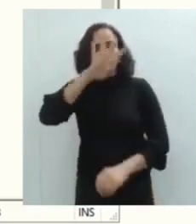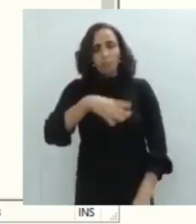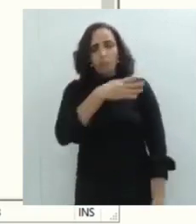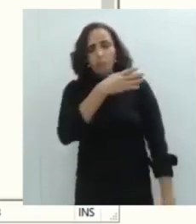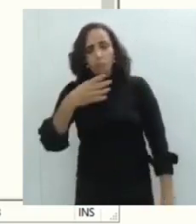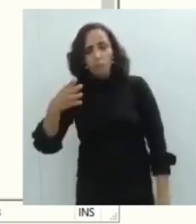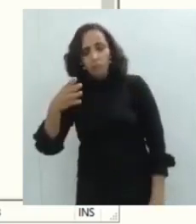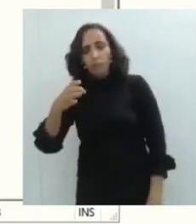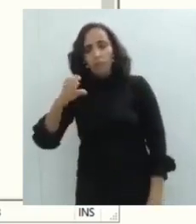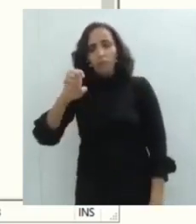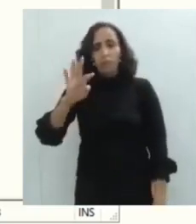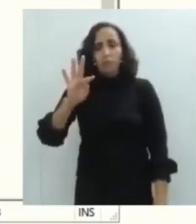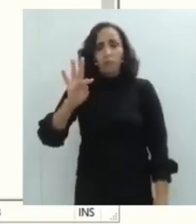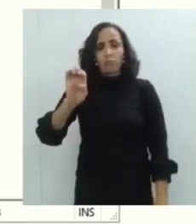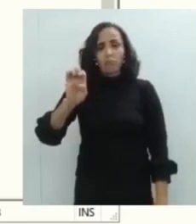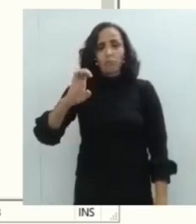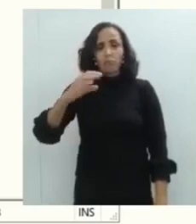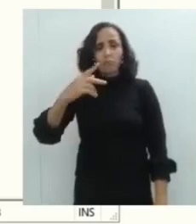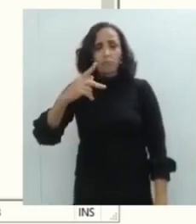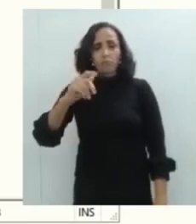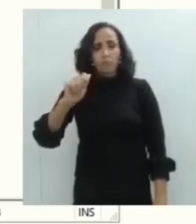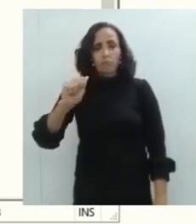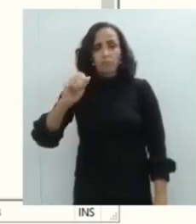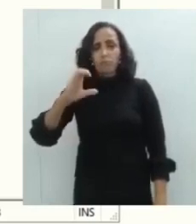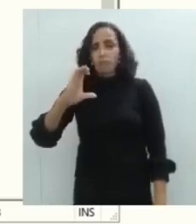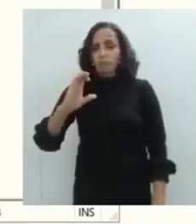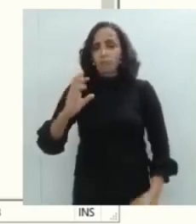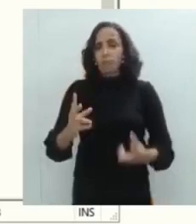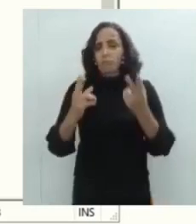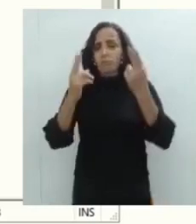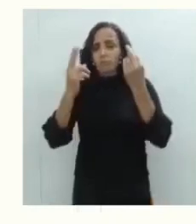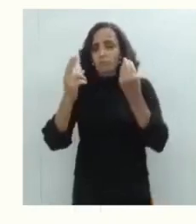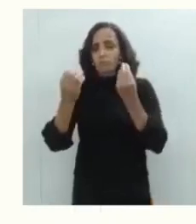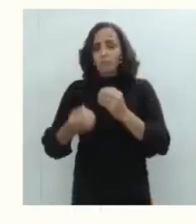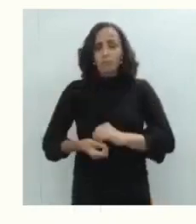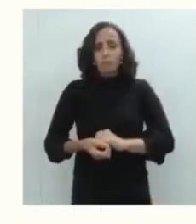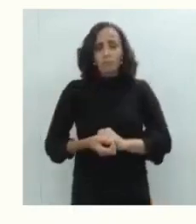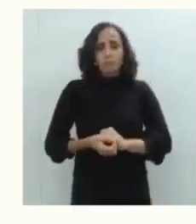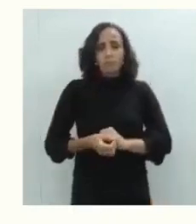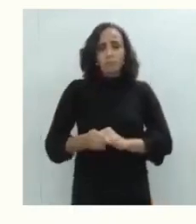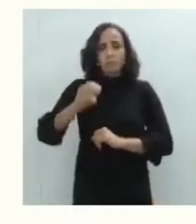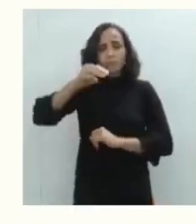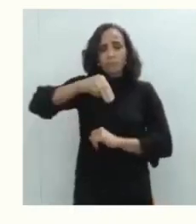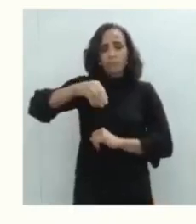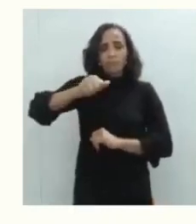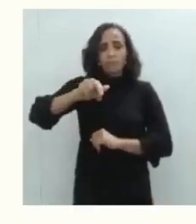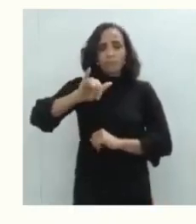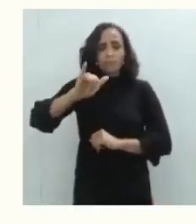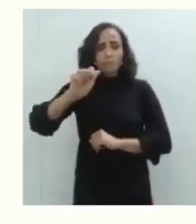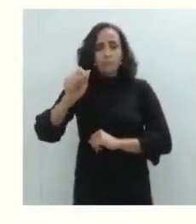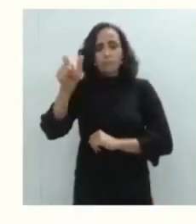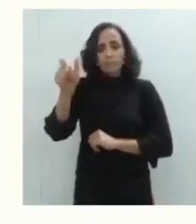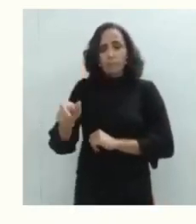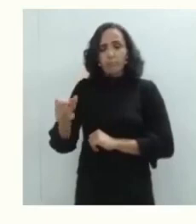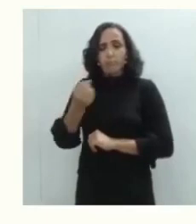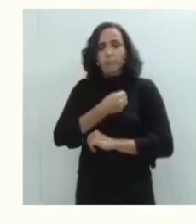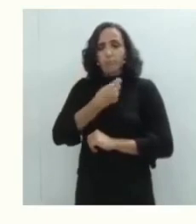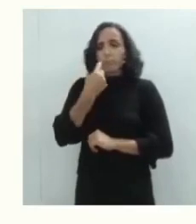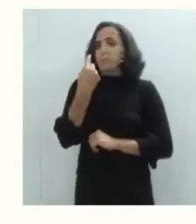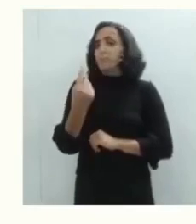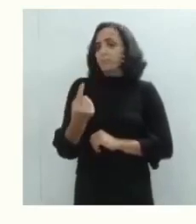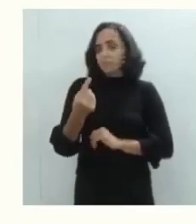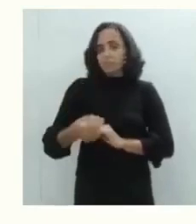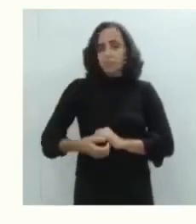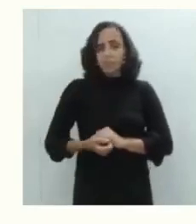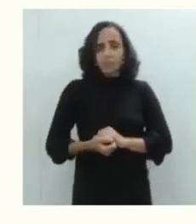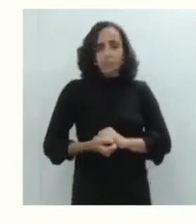ETPAC, onde a ID seja igual ao ID. Maria tem a ID 1. Tá?